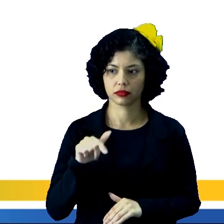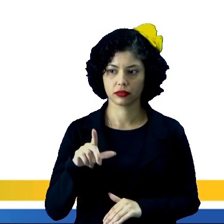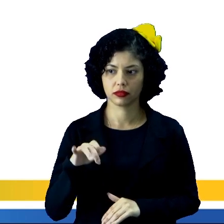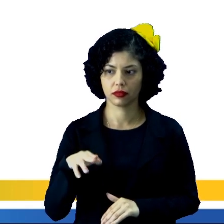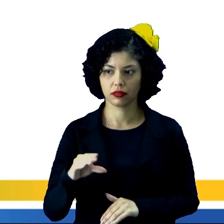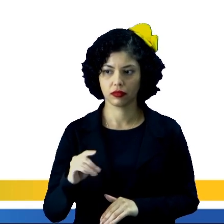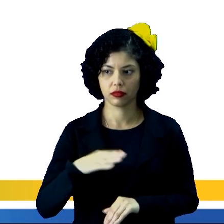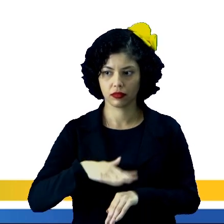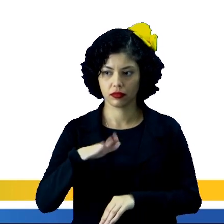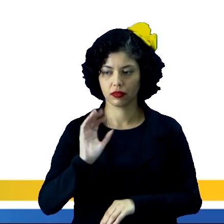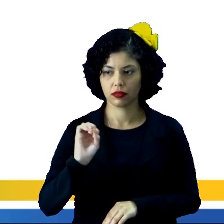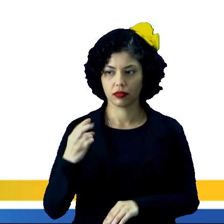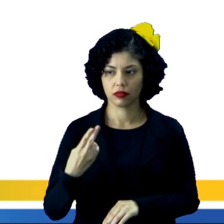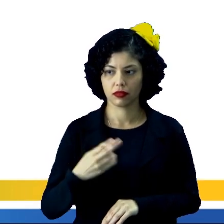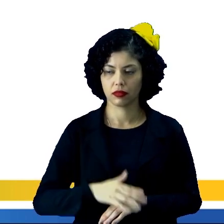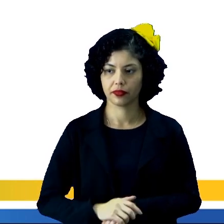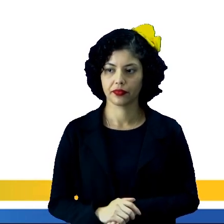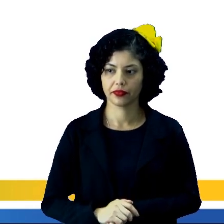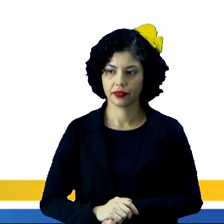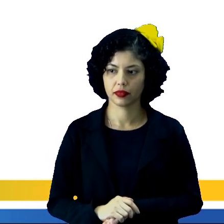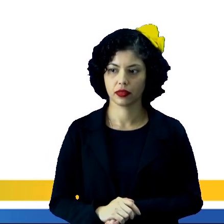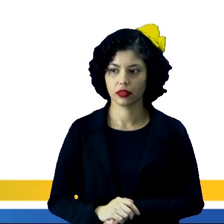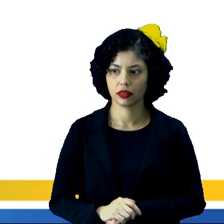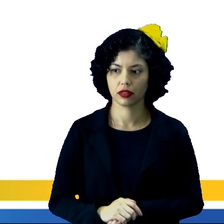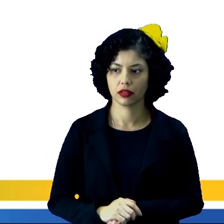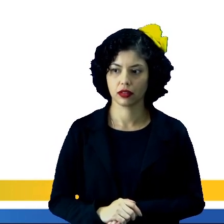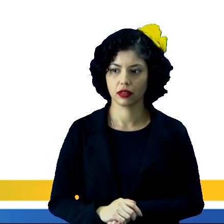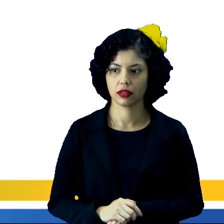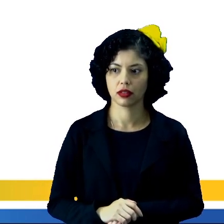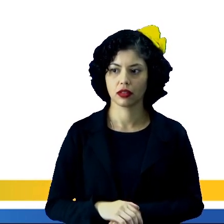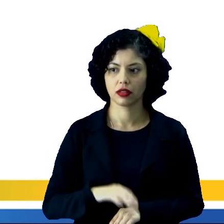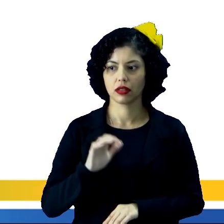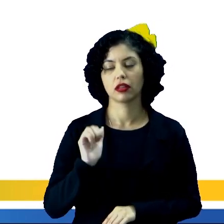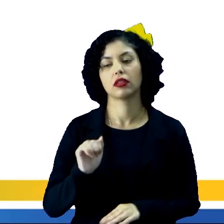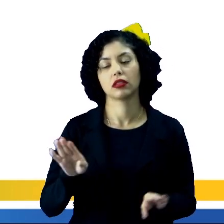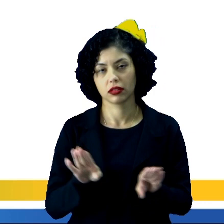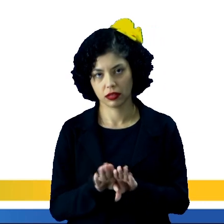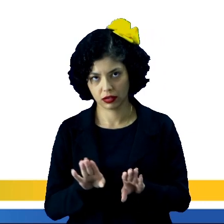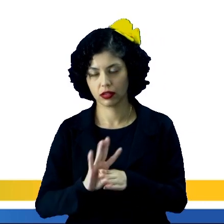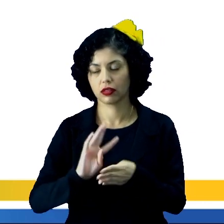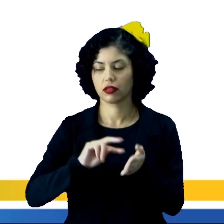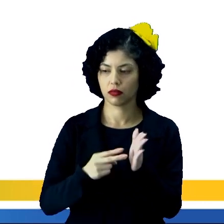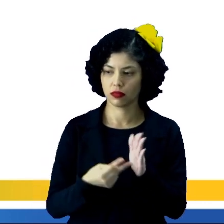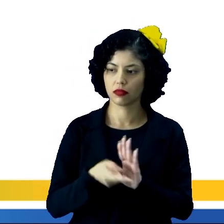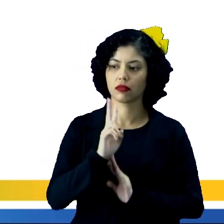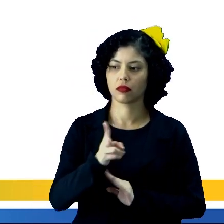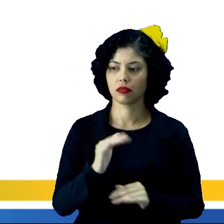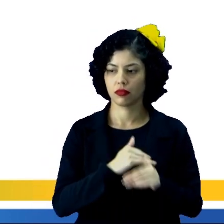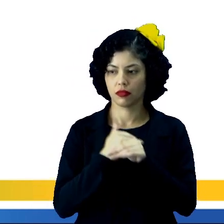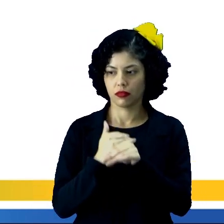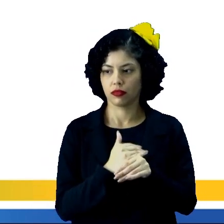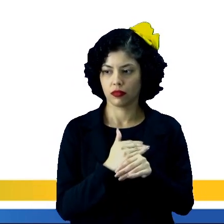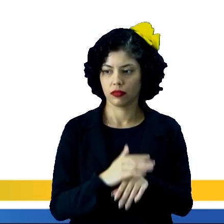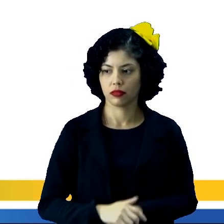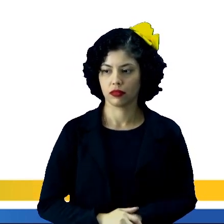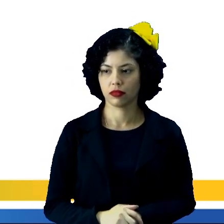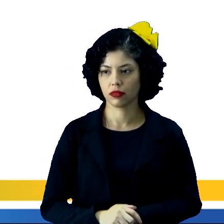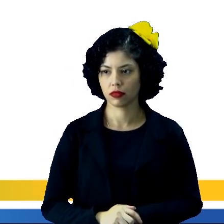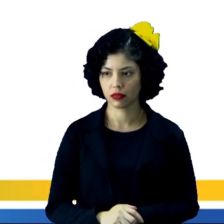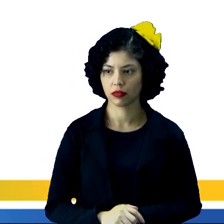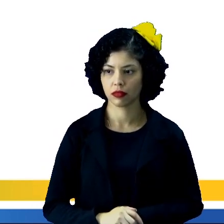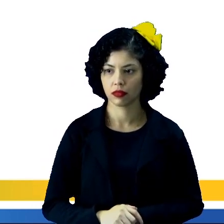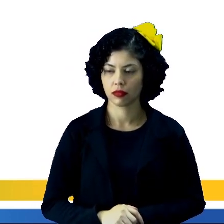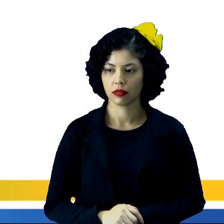addition, além do mais ou além de, furthermore, que também significa além do mais ou além